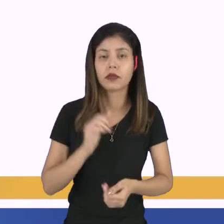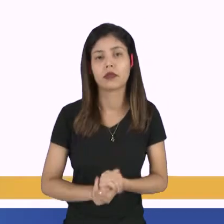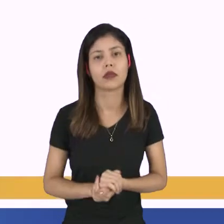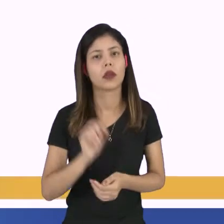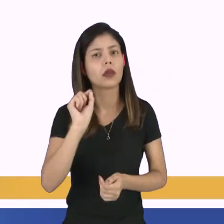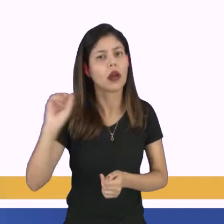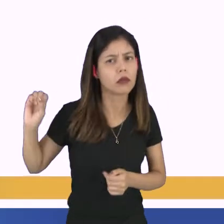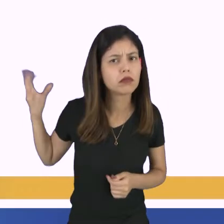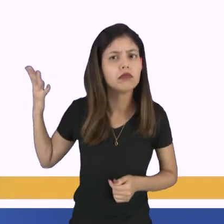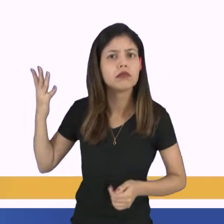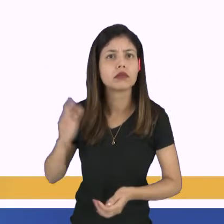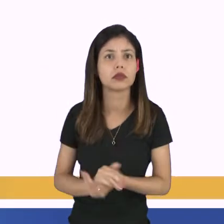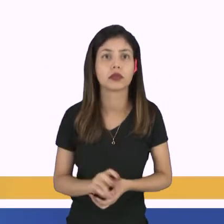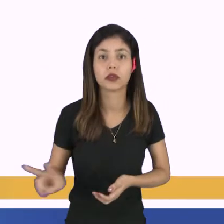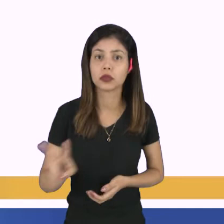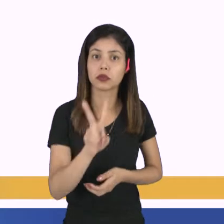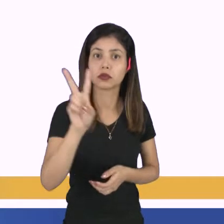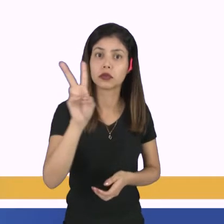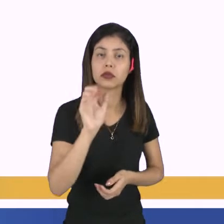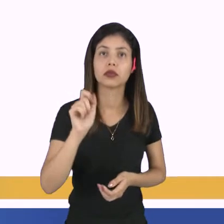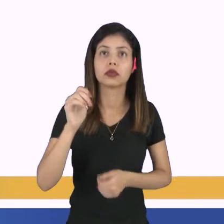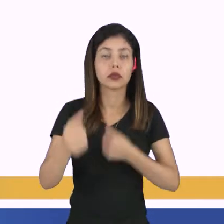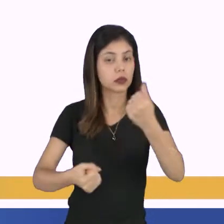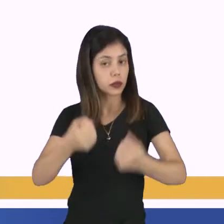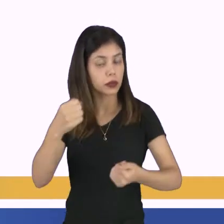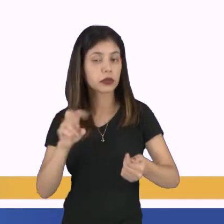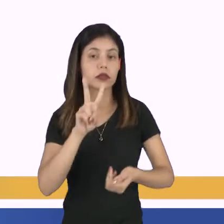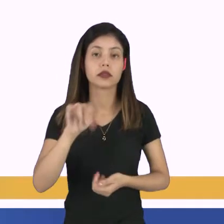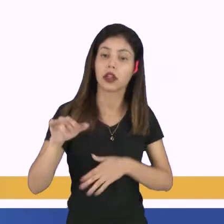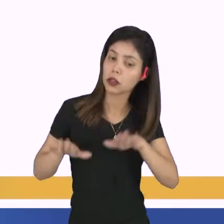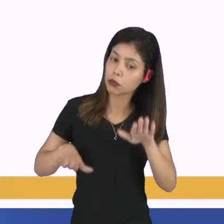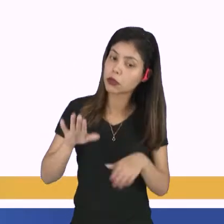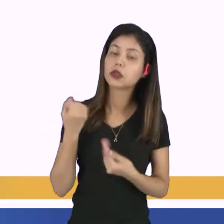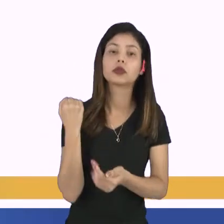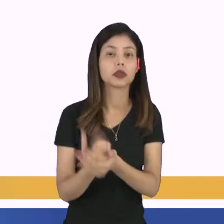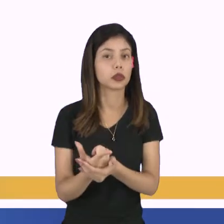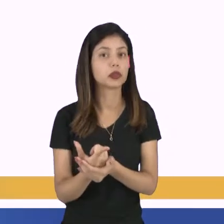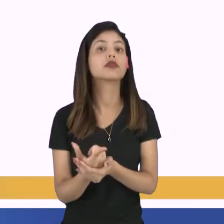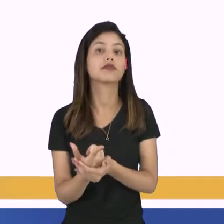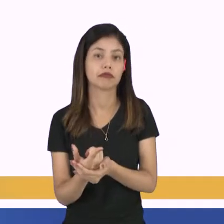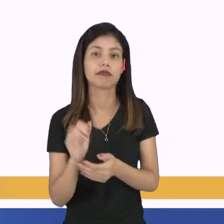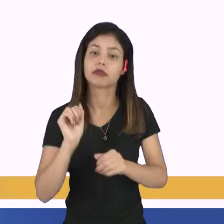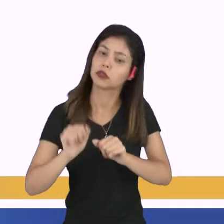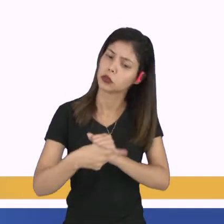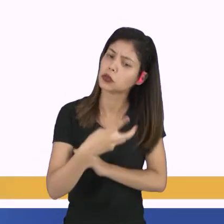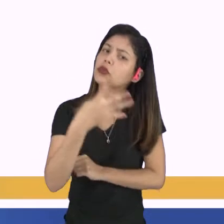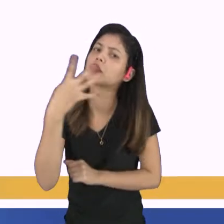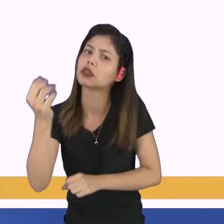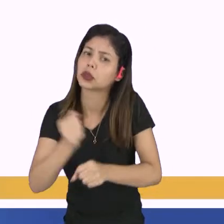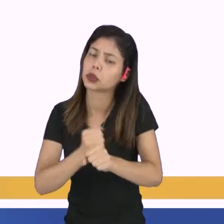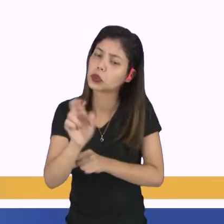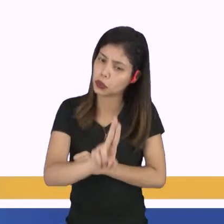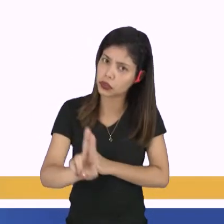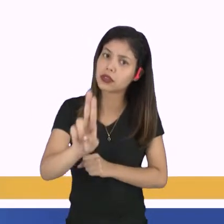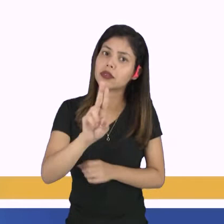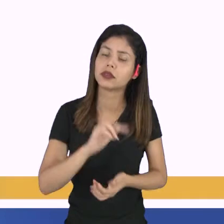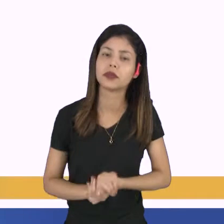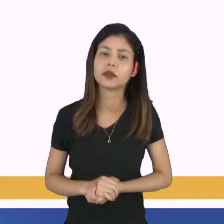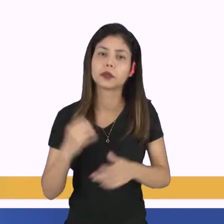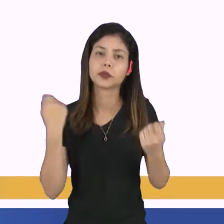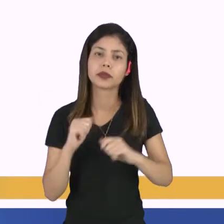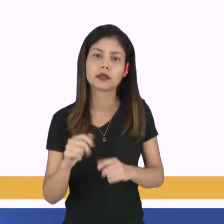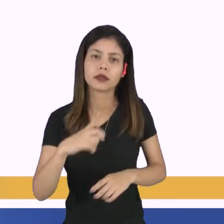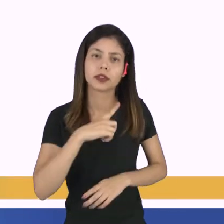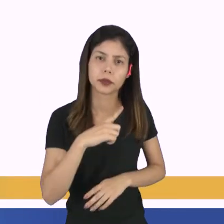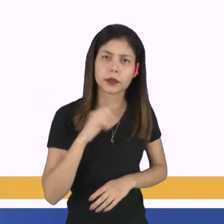o que acontece? O valor do automóvel ele vai depender da quantidade de anos, certo, que ele está sendo usado. Então nós temos